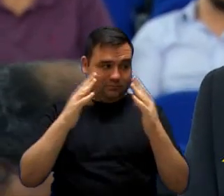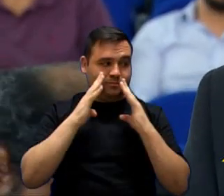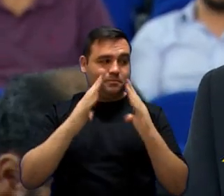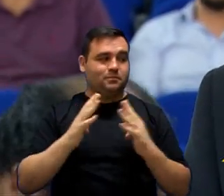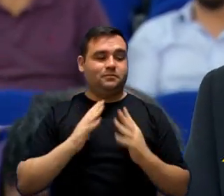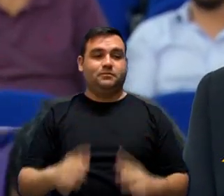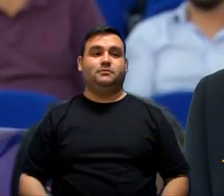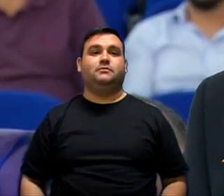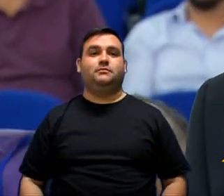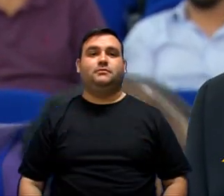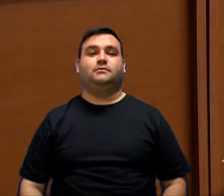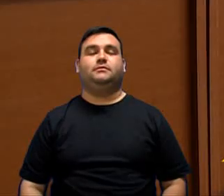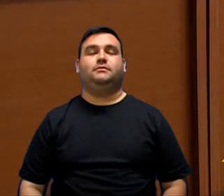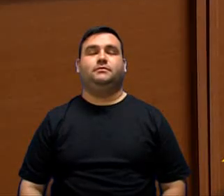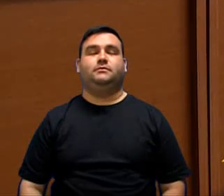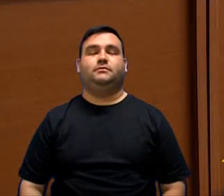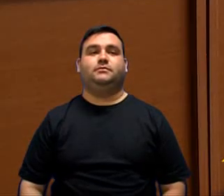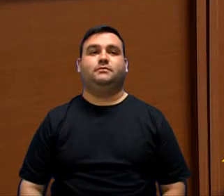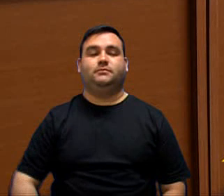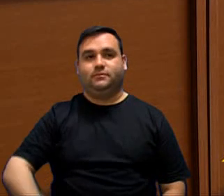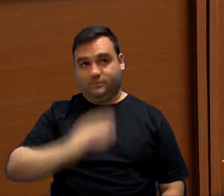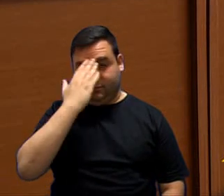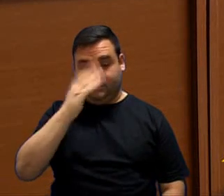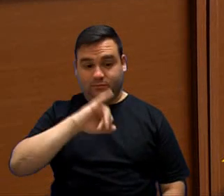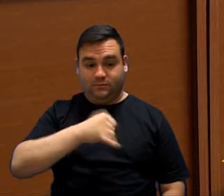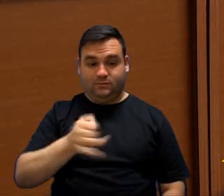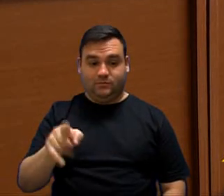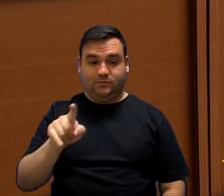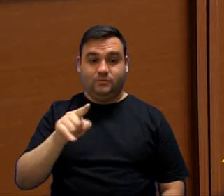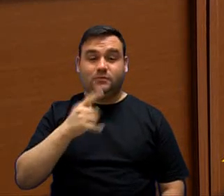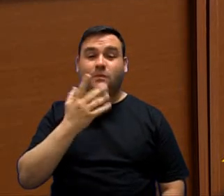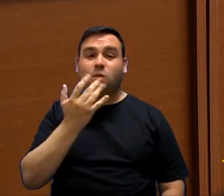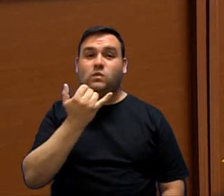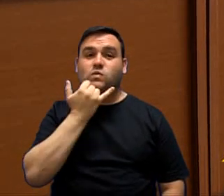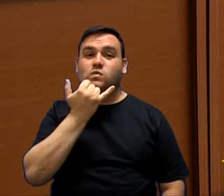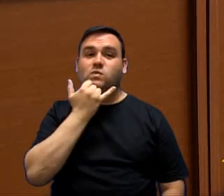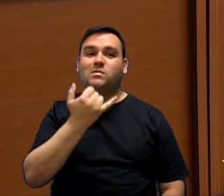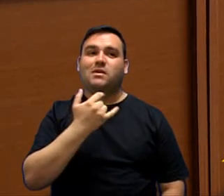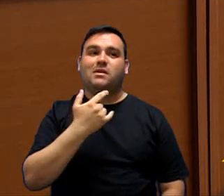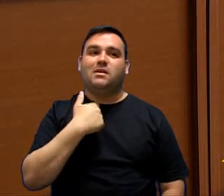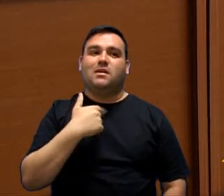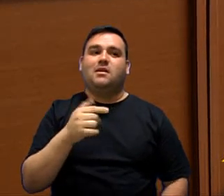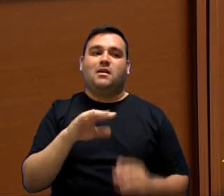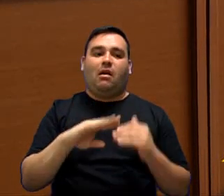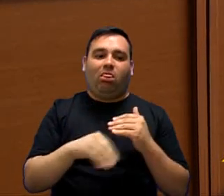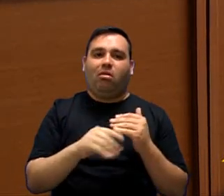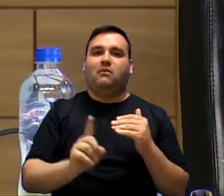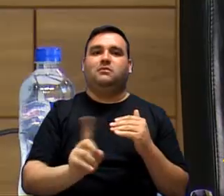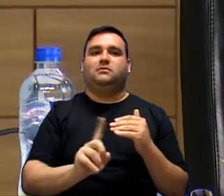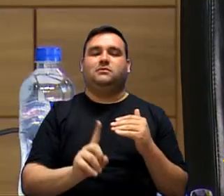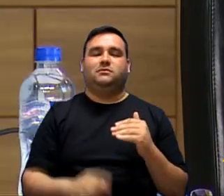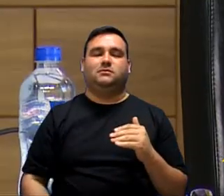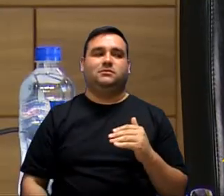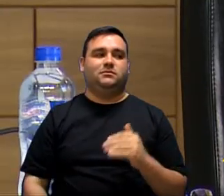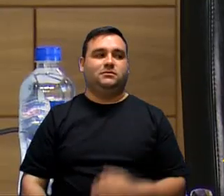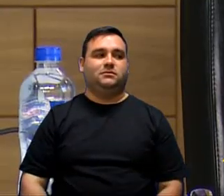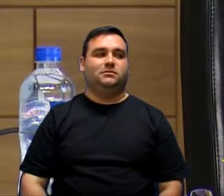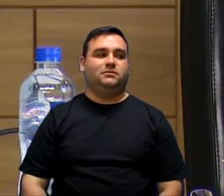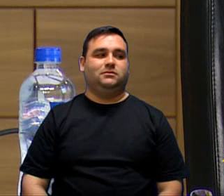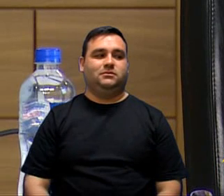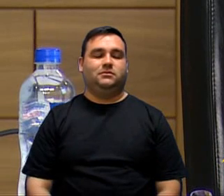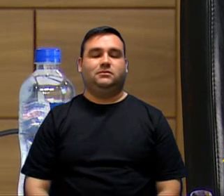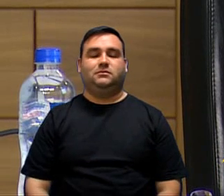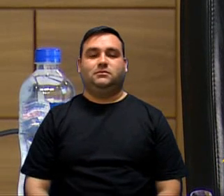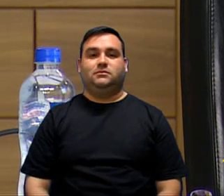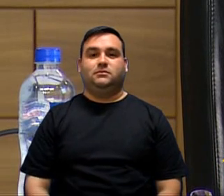atenção, senhor presidente. Obrigado, João. E me perdoe de não deixar o senhor complementar, viu? Na verdade, não tinha.